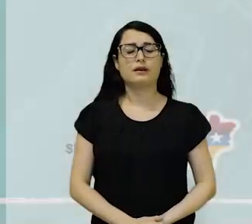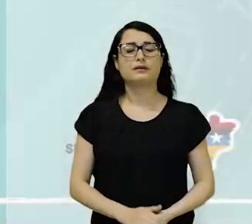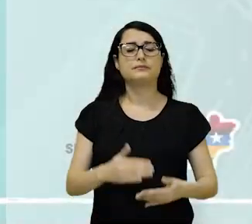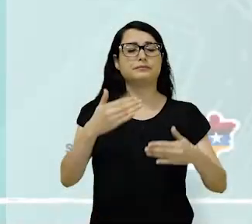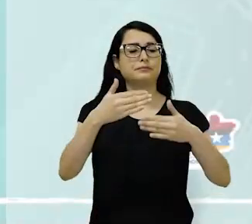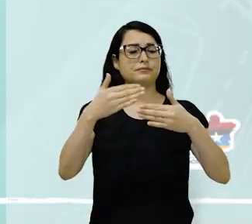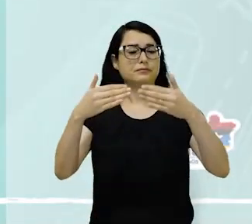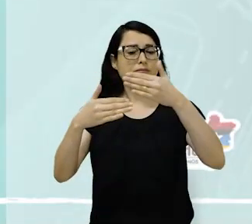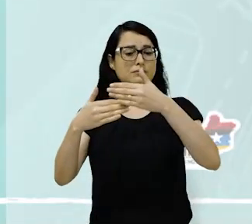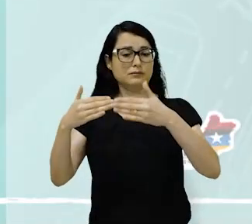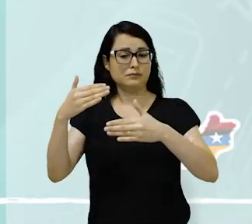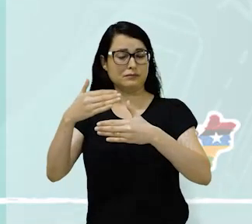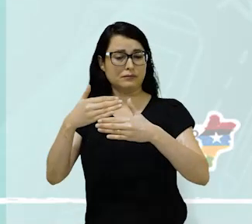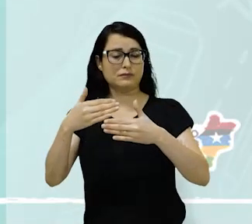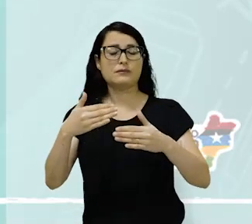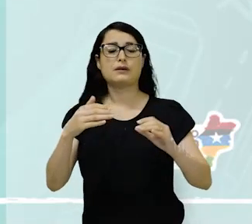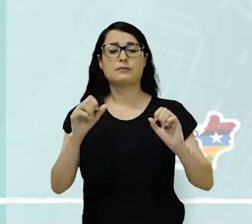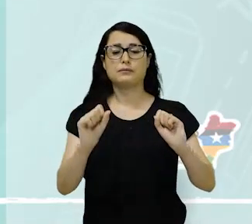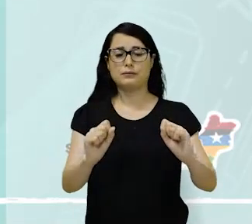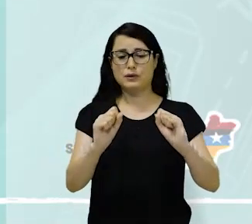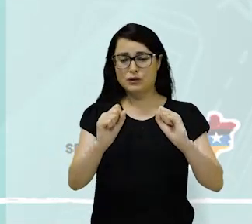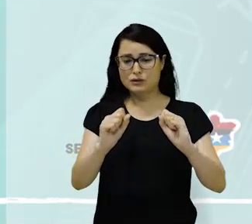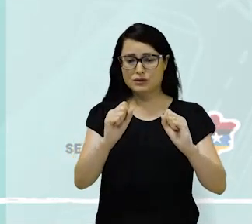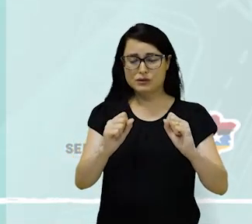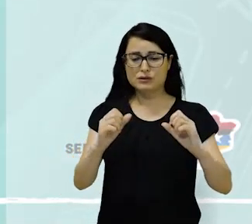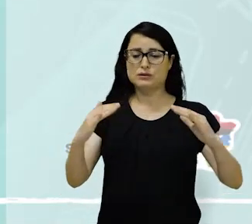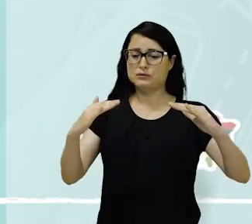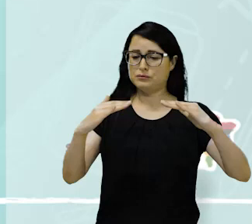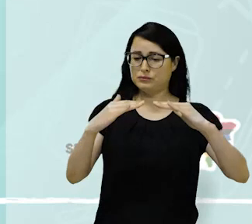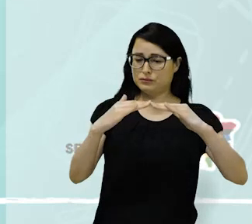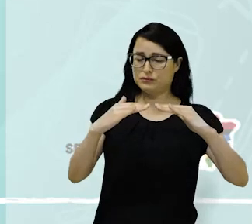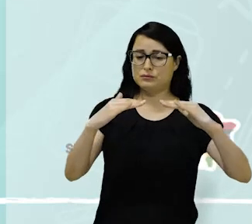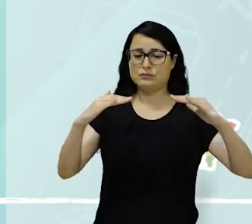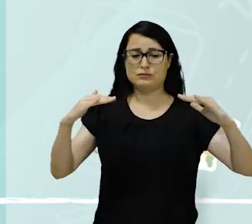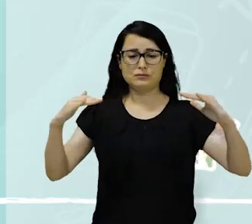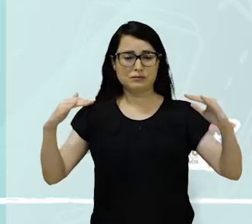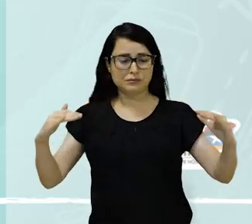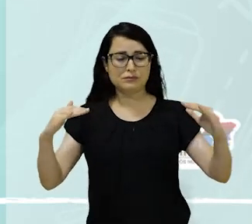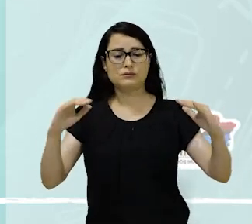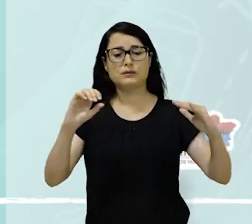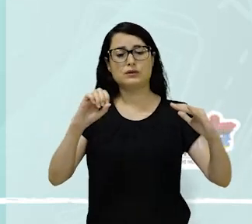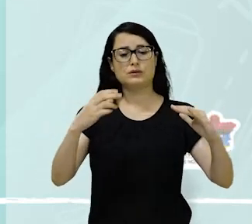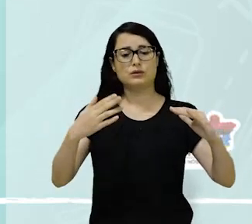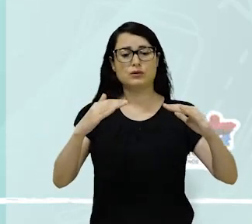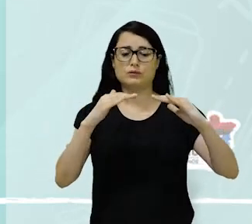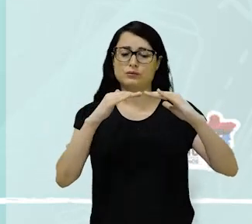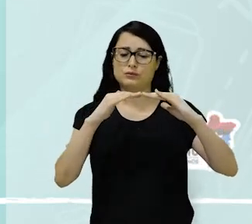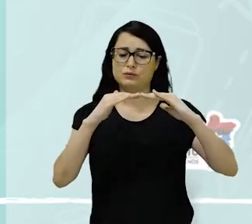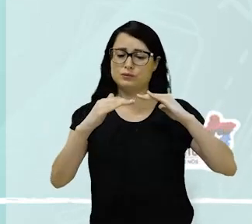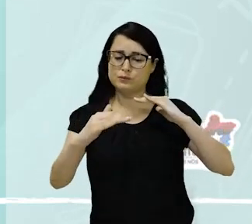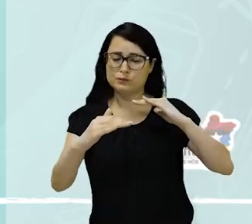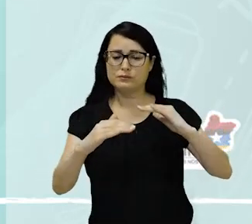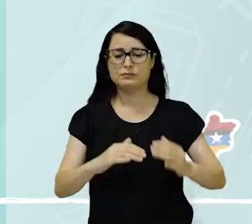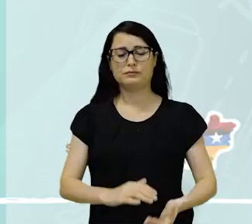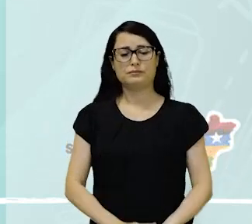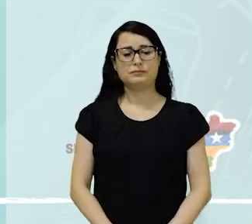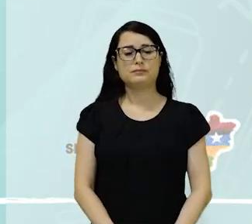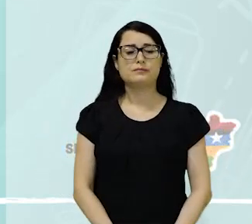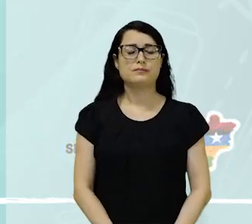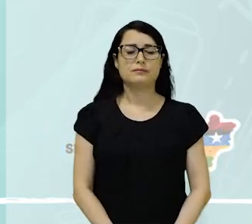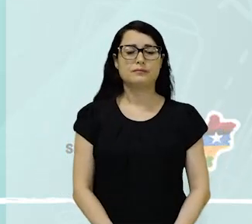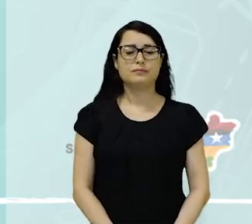aí se, como eu já disse para vocês, se encontrar, se separar ou apenas deslizar entre si. Vamos ver aqui o